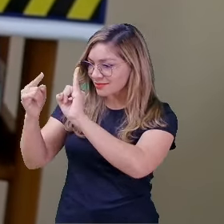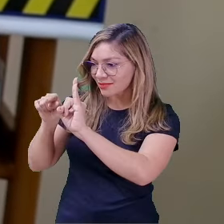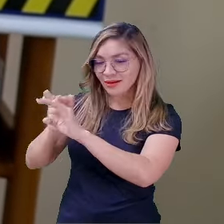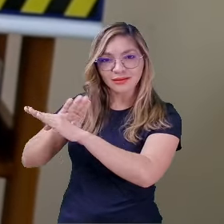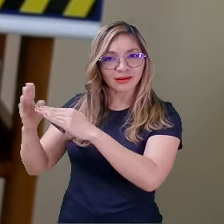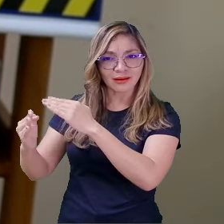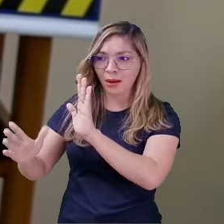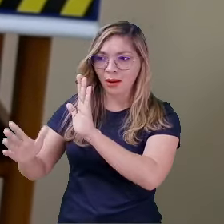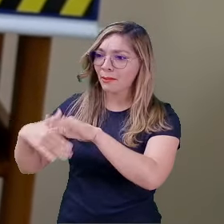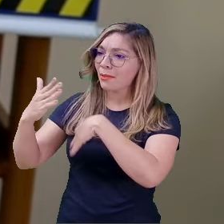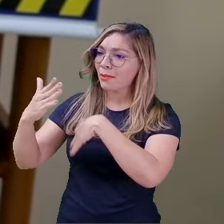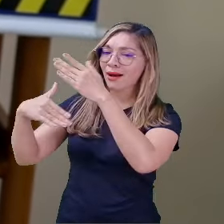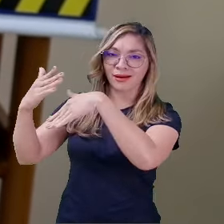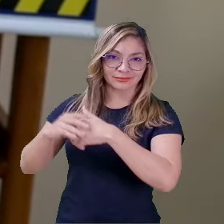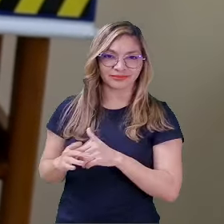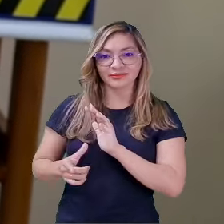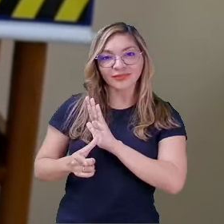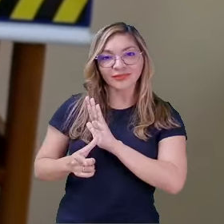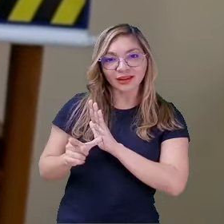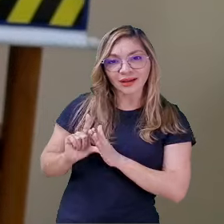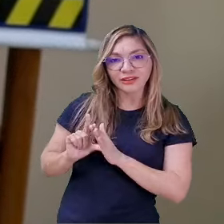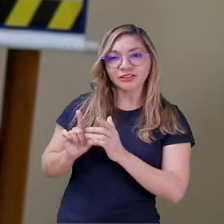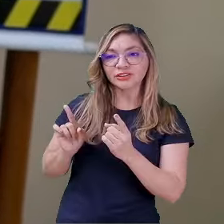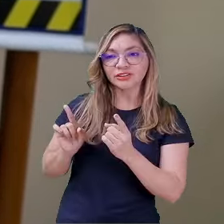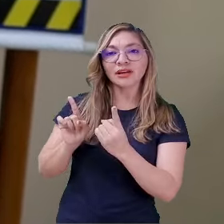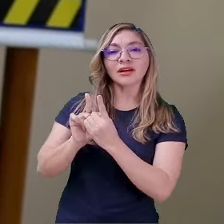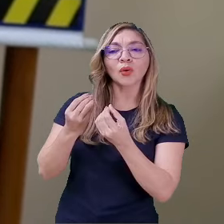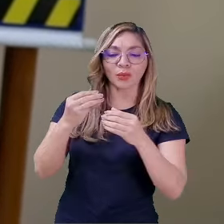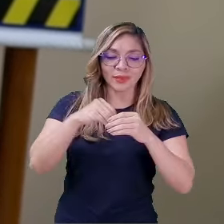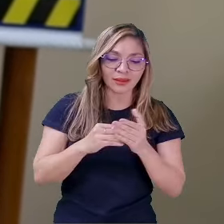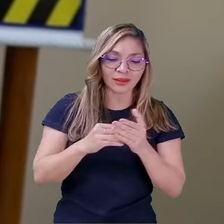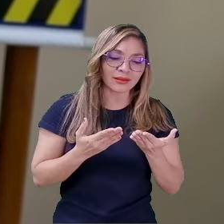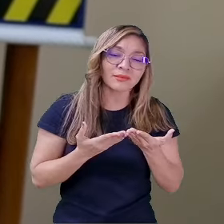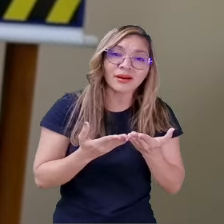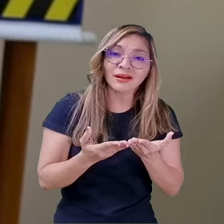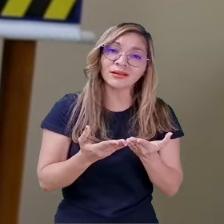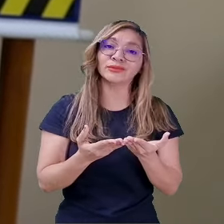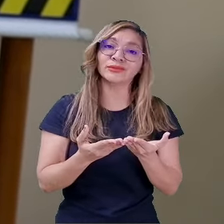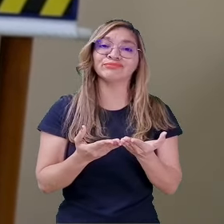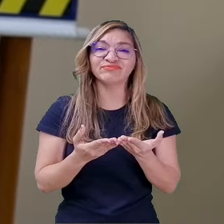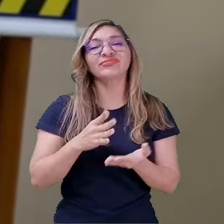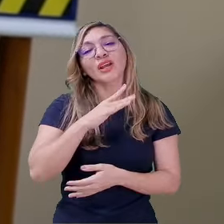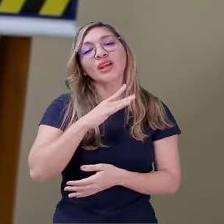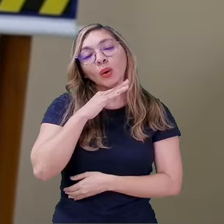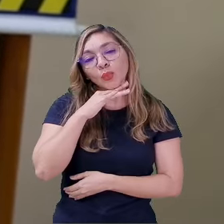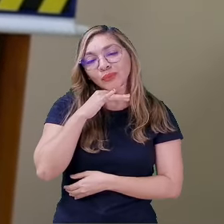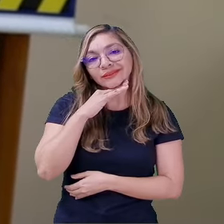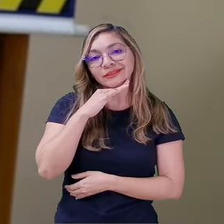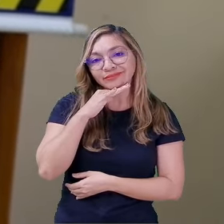né? Porque antes a gente atendia dentro do barco, era ruim, até mesmo para